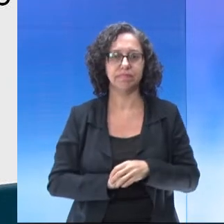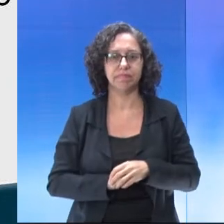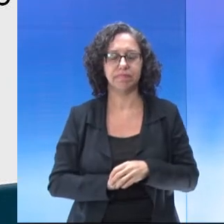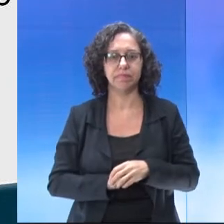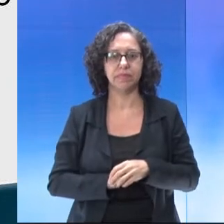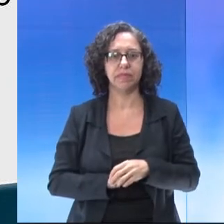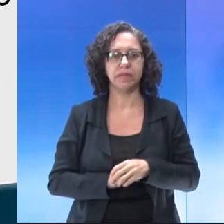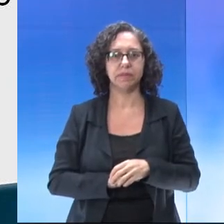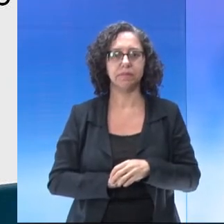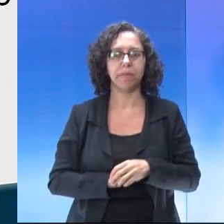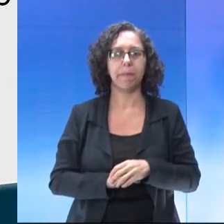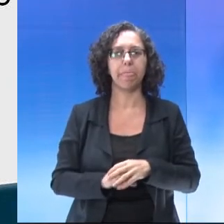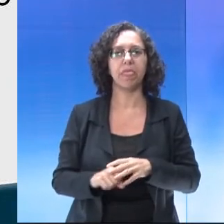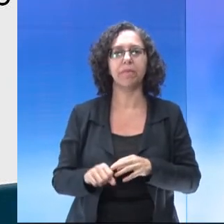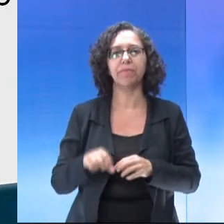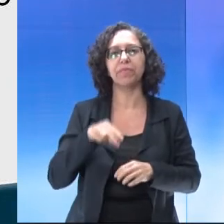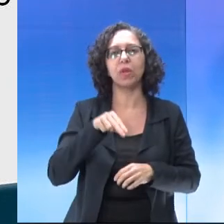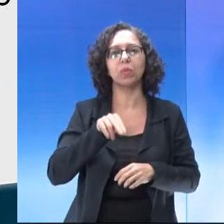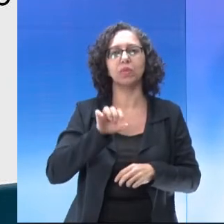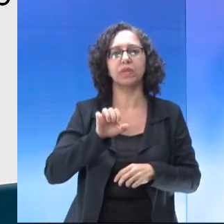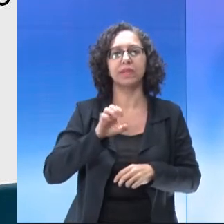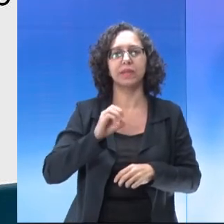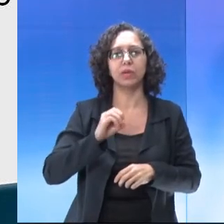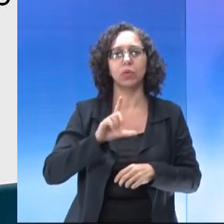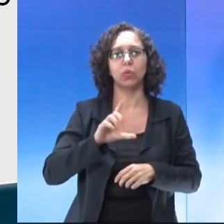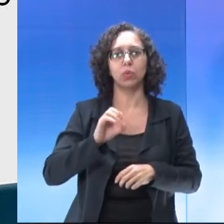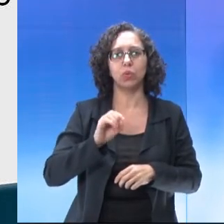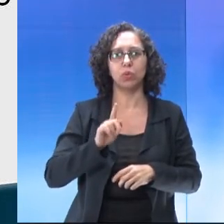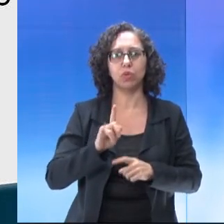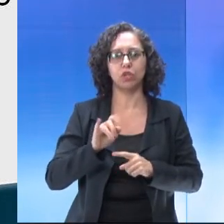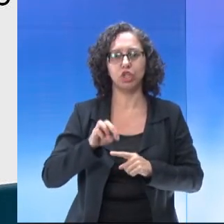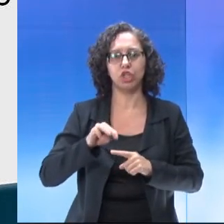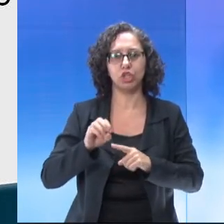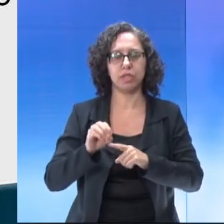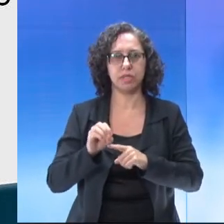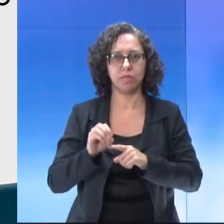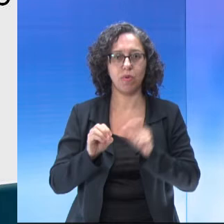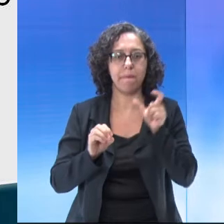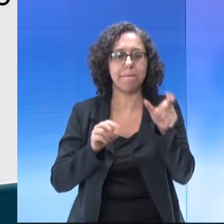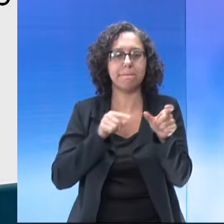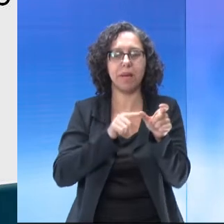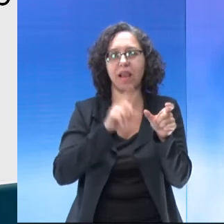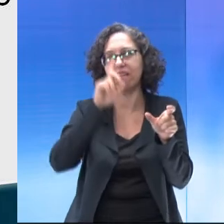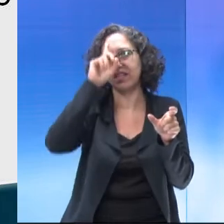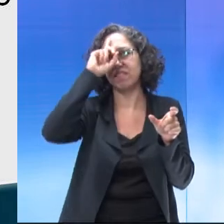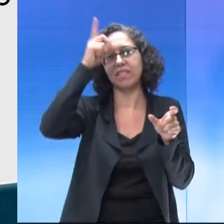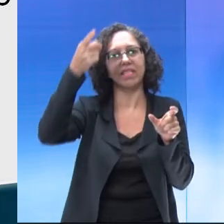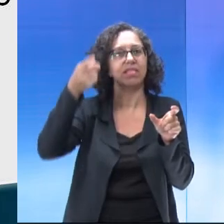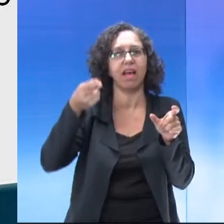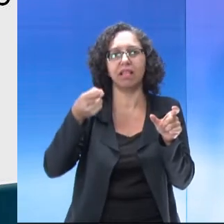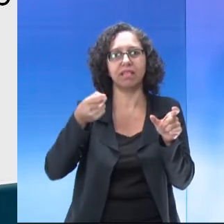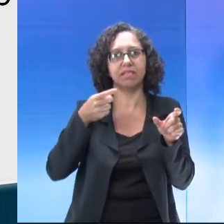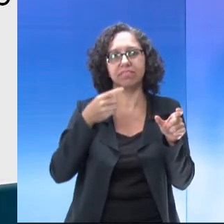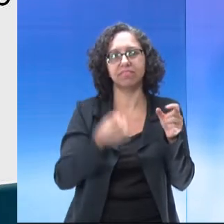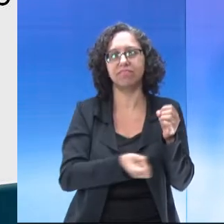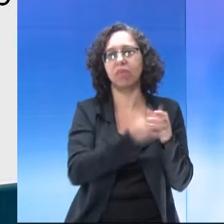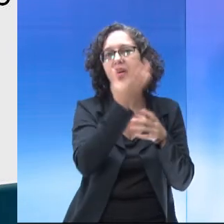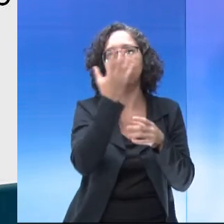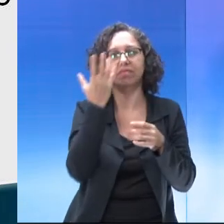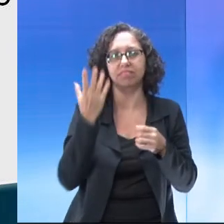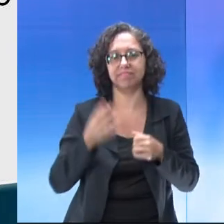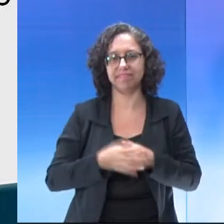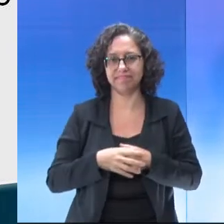Neologismo. O que é neologismo? Neo é novo, logismo, palavras novas, reinventadas, criadas recentemente. Olha